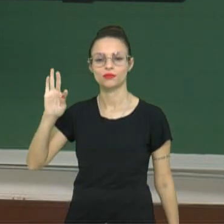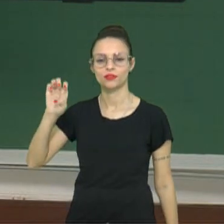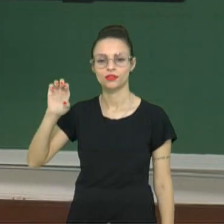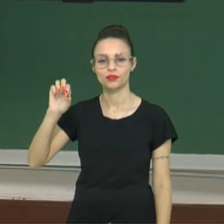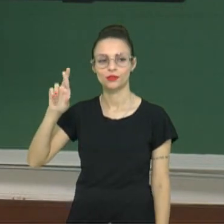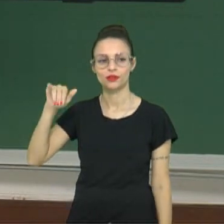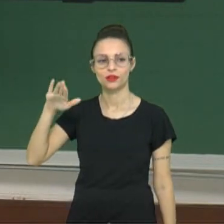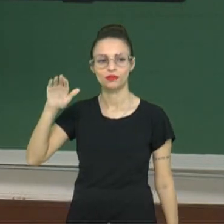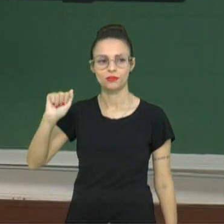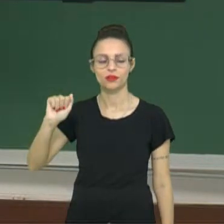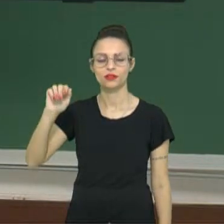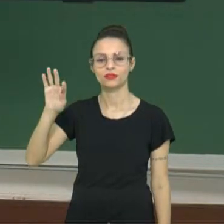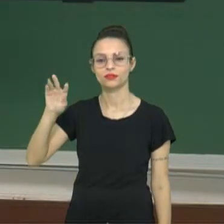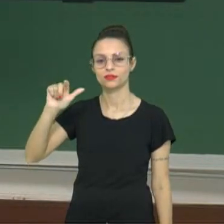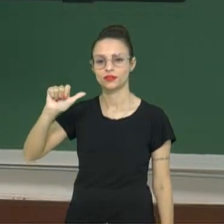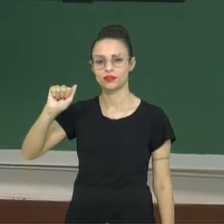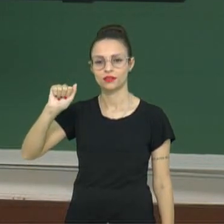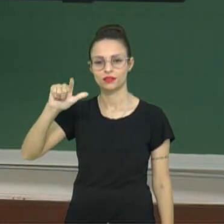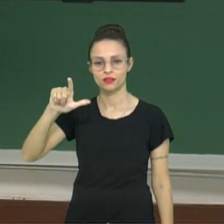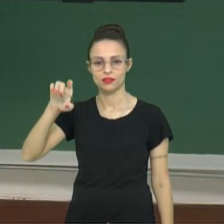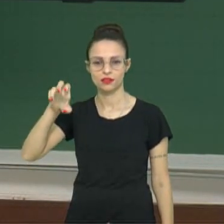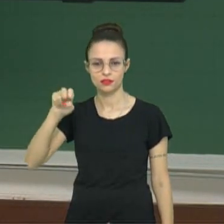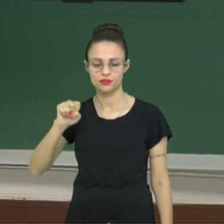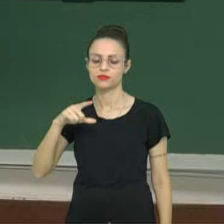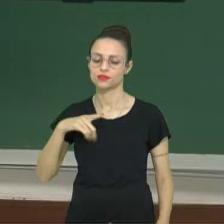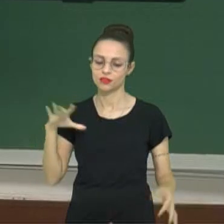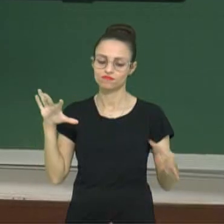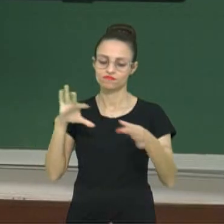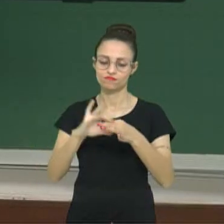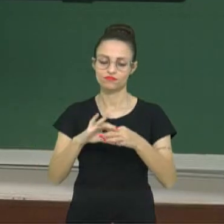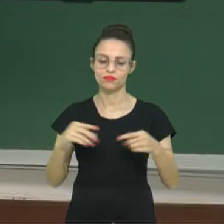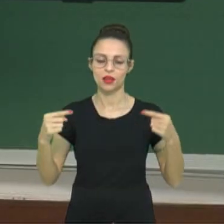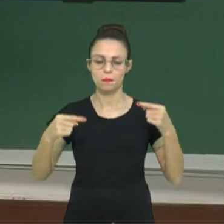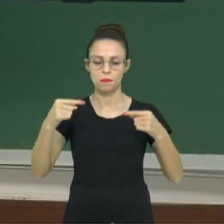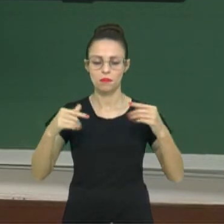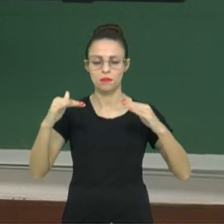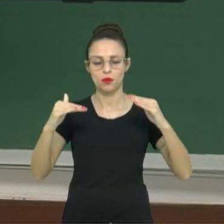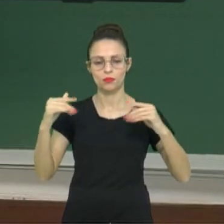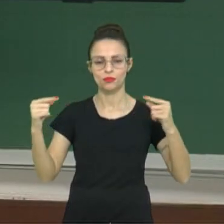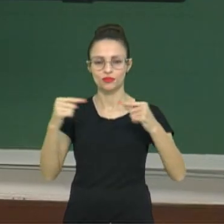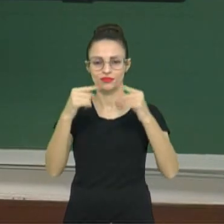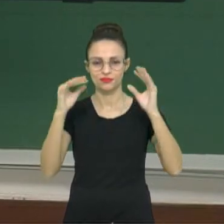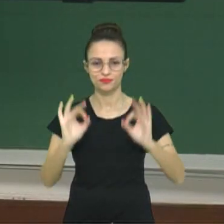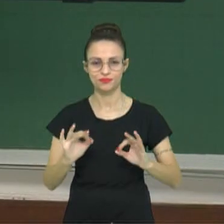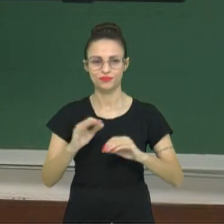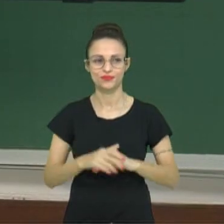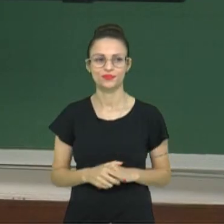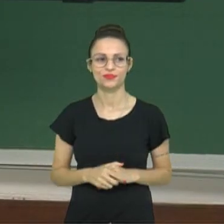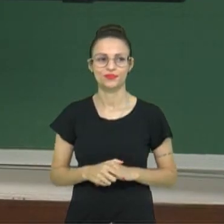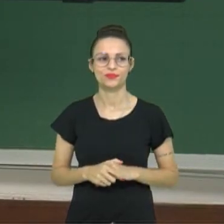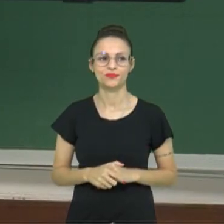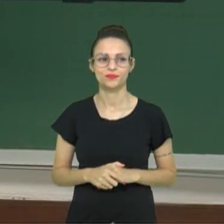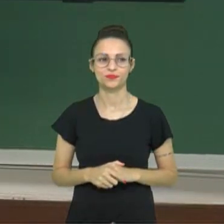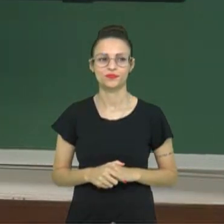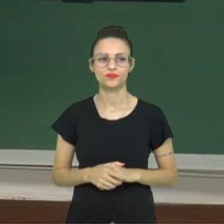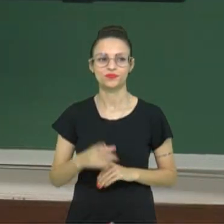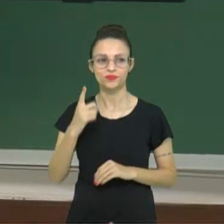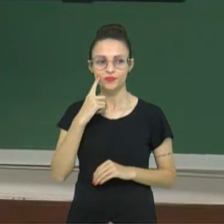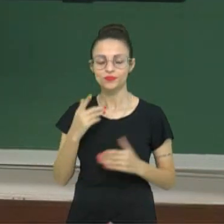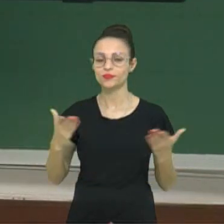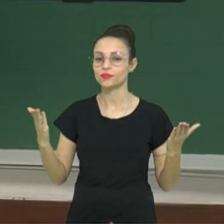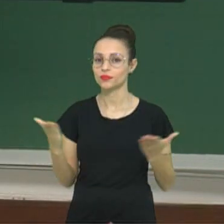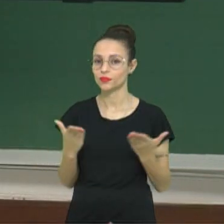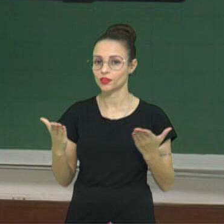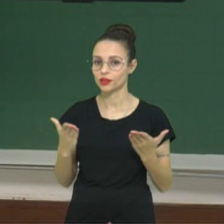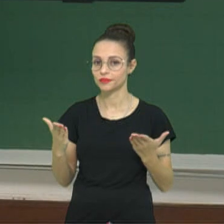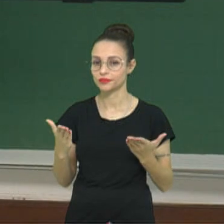Tales, nós temos essa razão de proporção, certo? Então, vamos caminhando. Então, veja lá, agora eu